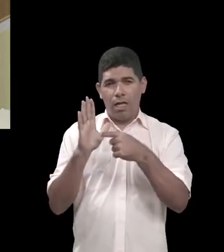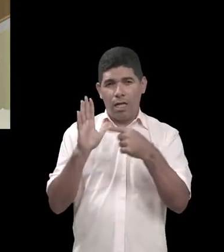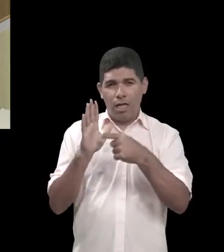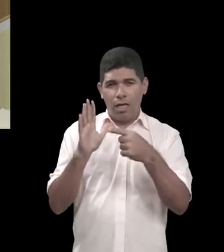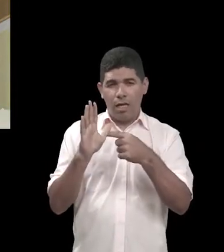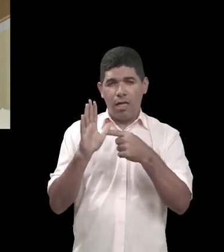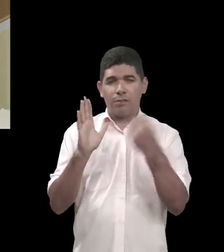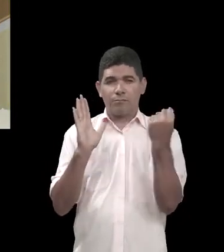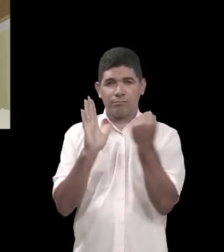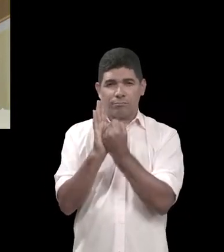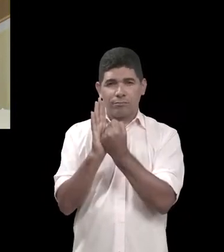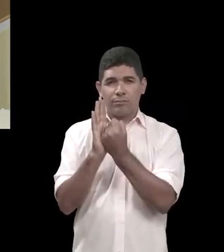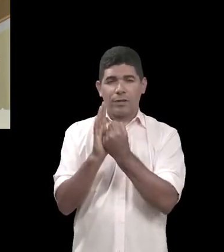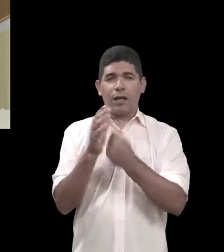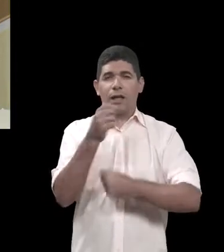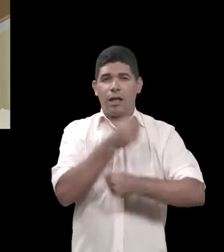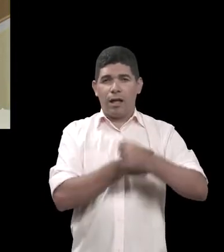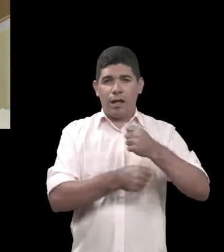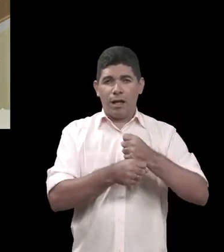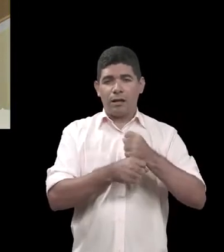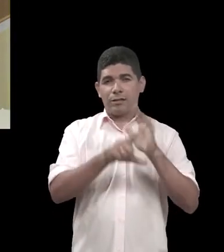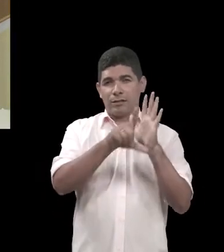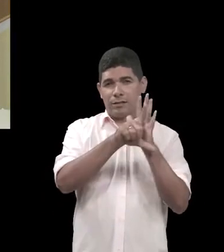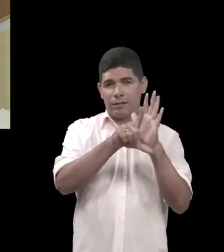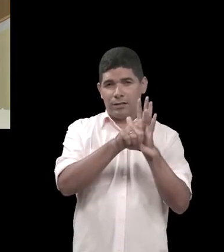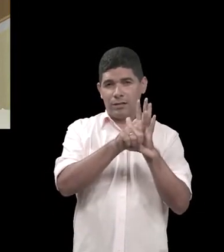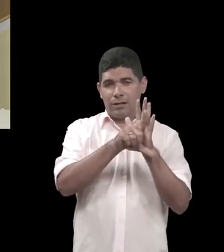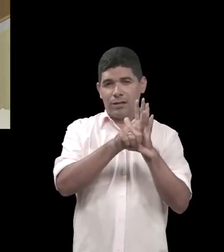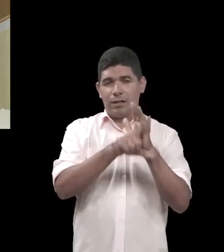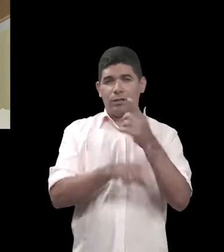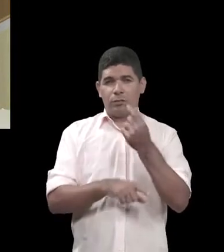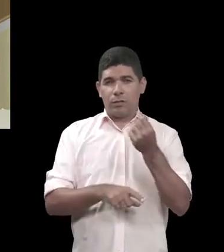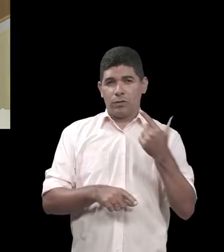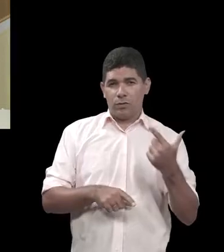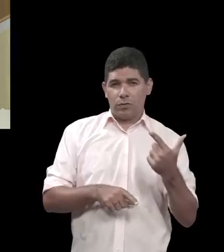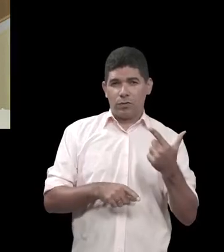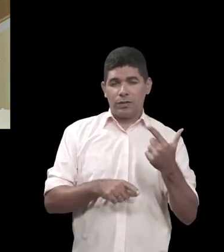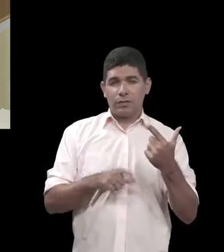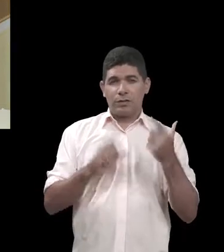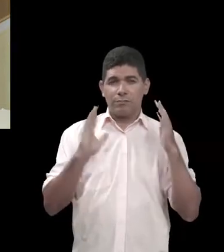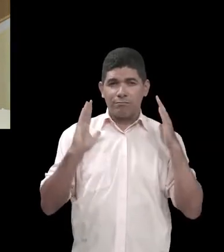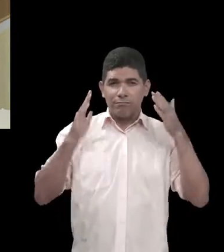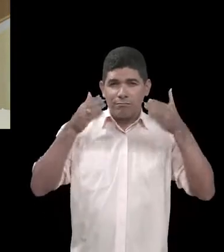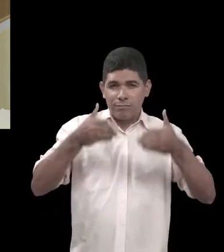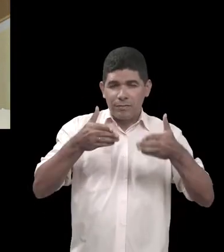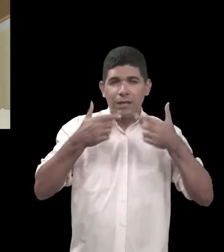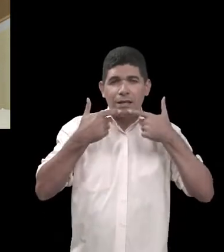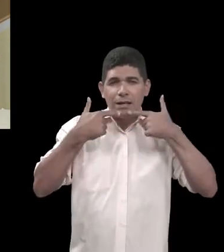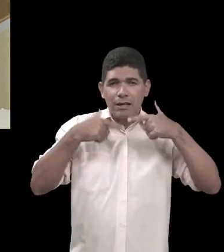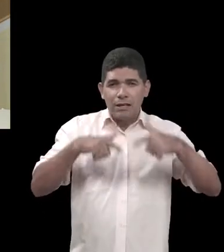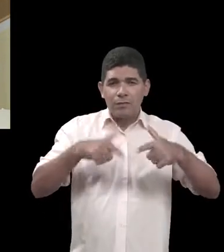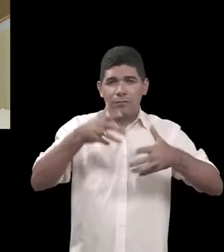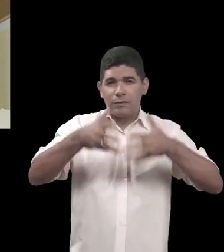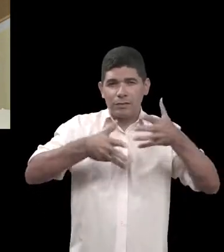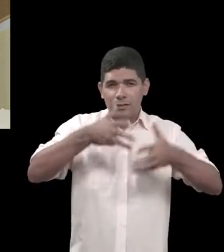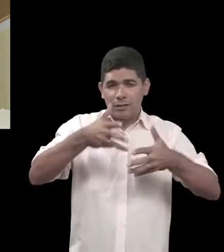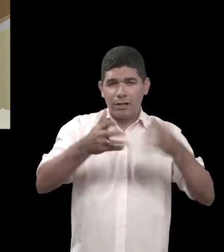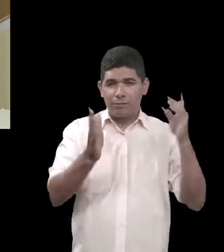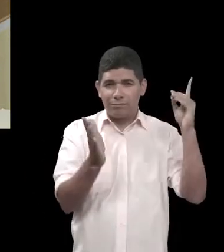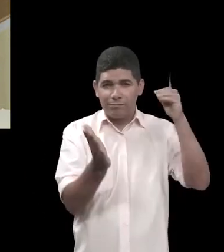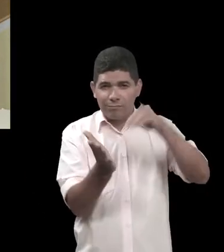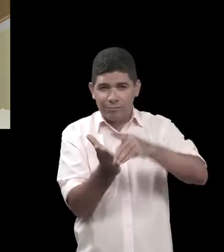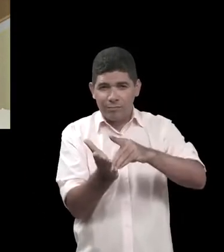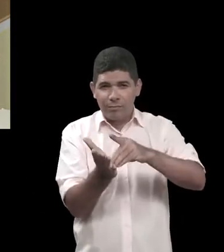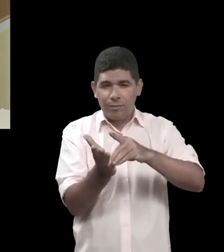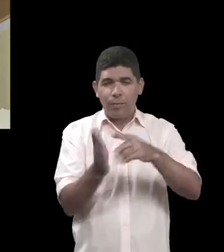uma lei anterior, de 2002, que reconhecia a Libras como a língua oficial da comunidade surda brasileira. E nesse